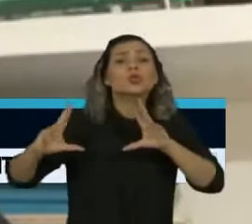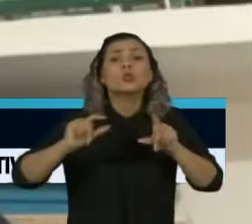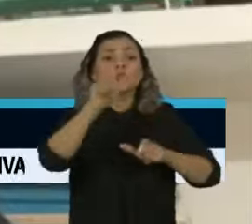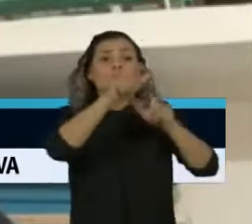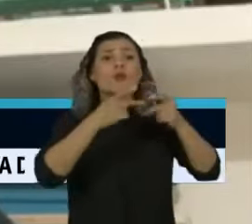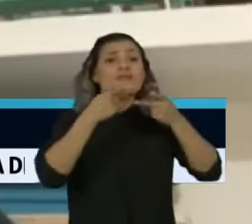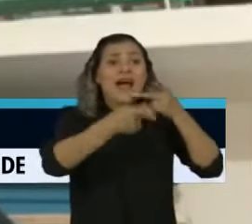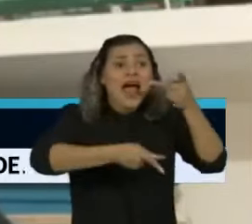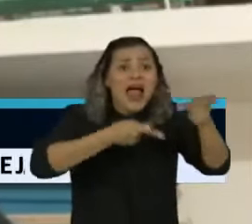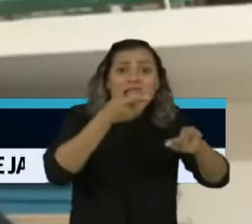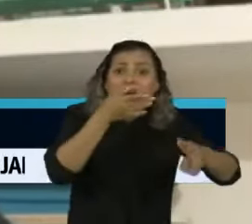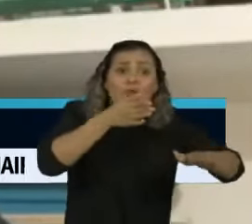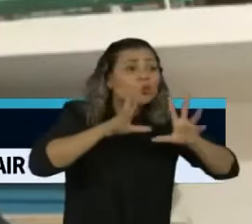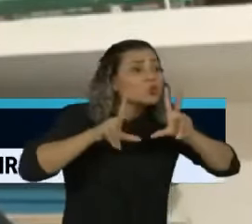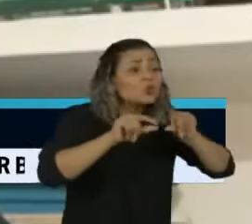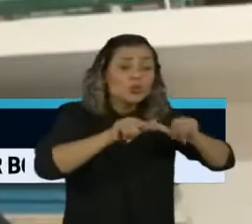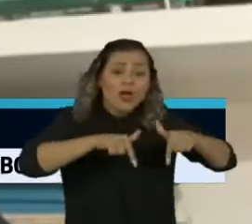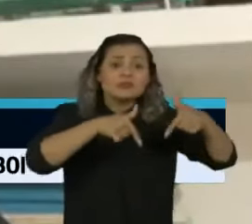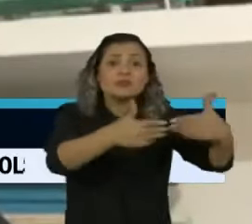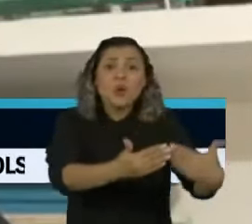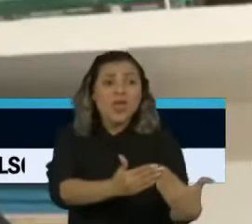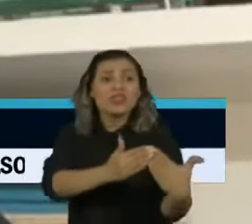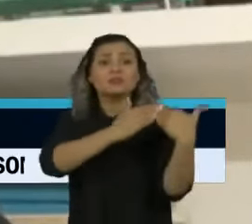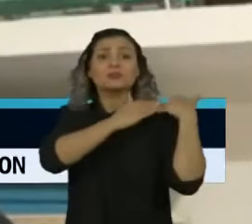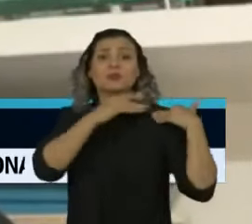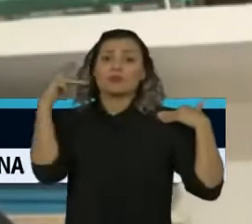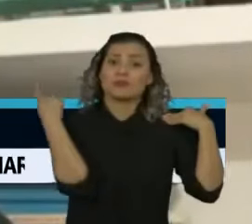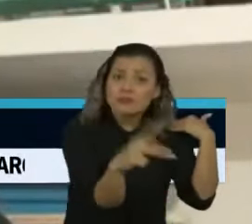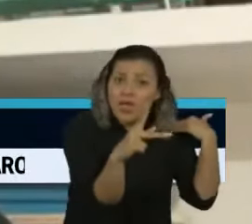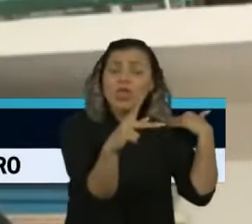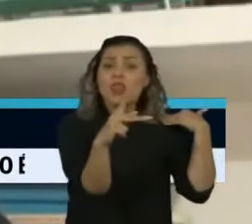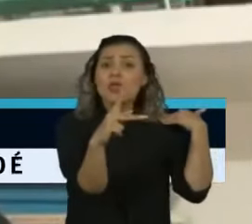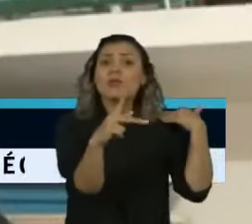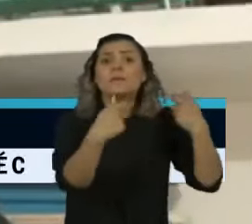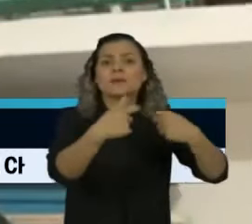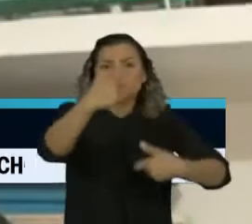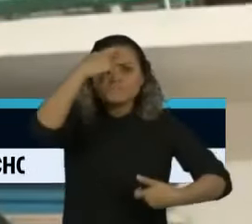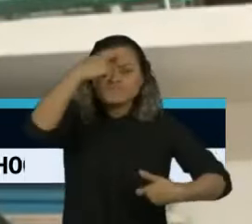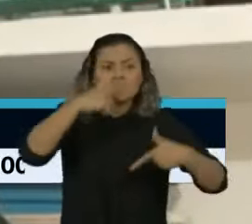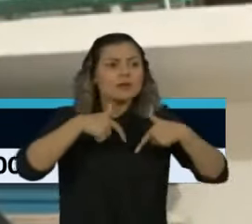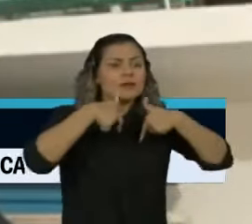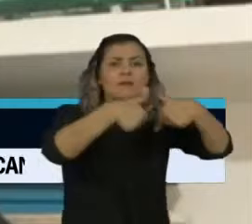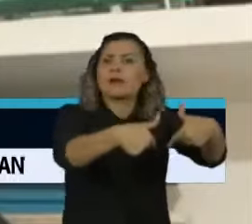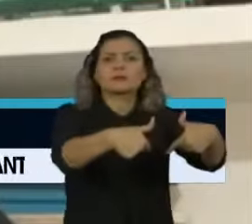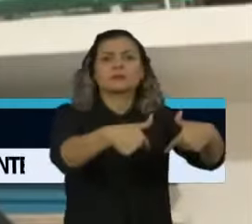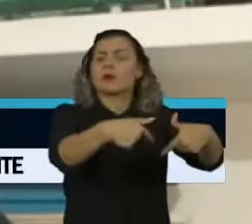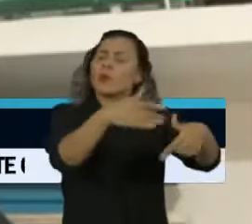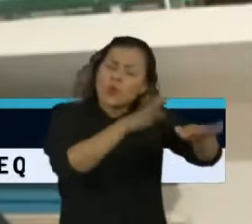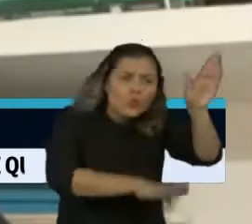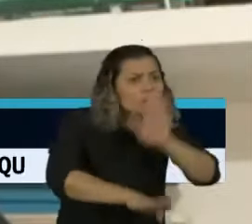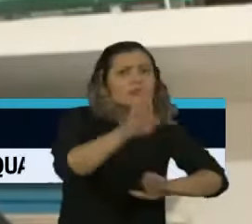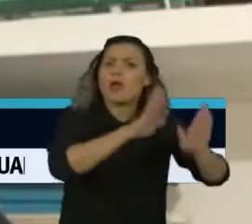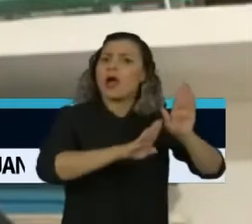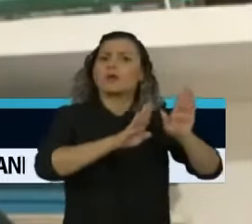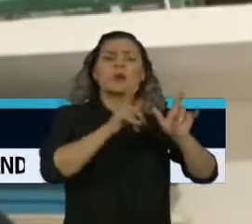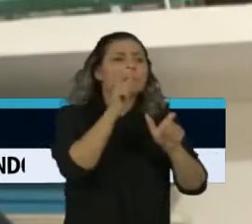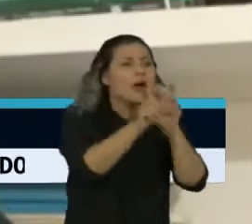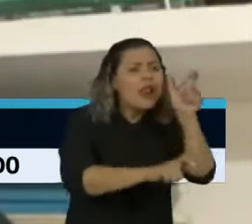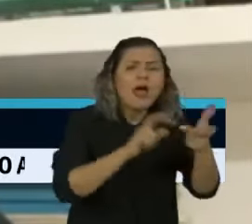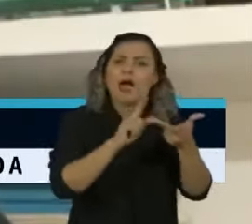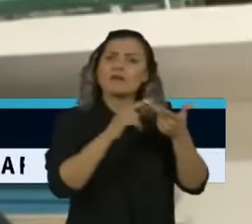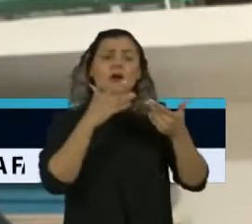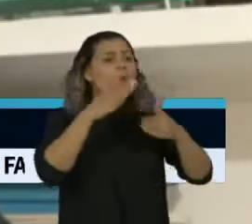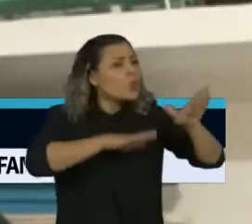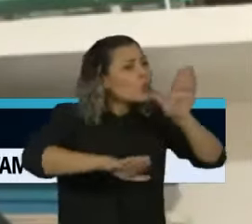ele diz e a imensa responsabilidade que ele deve ter com suas palavras, com seus gestos, porque